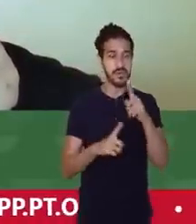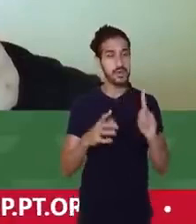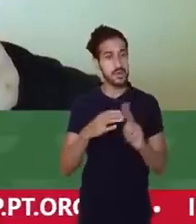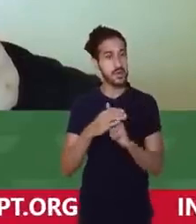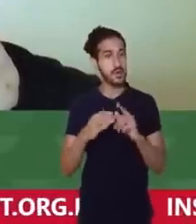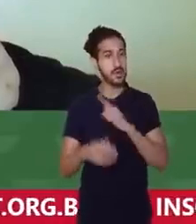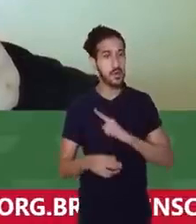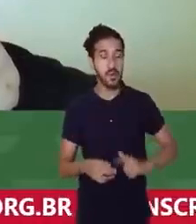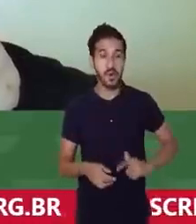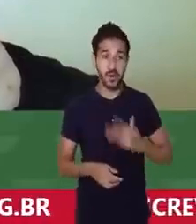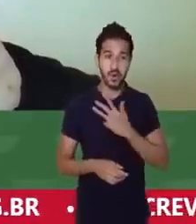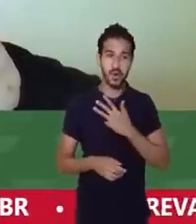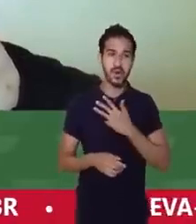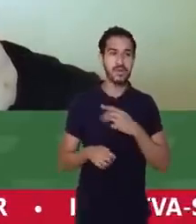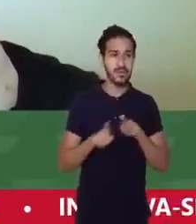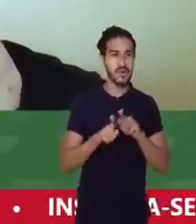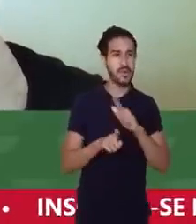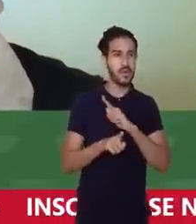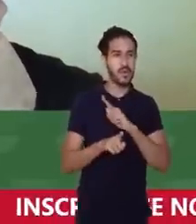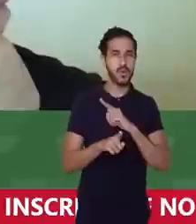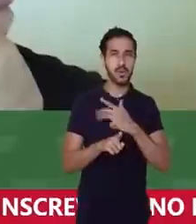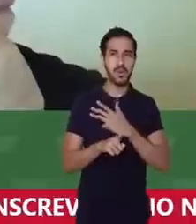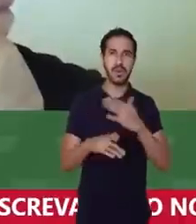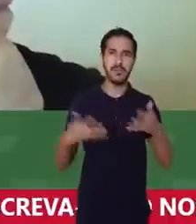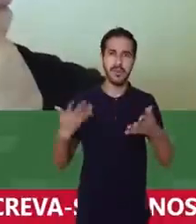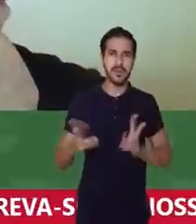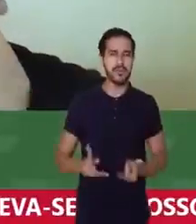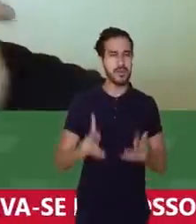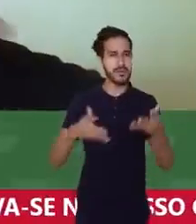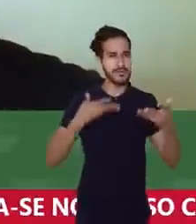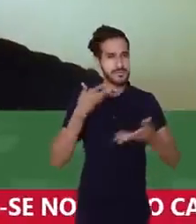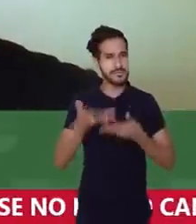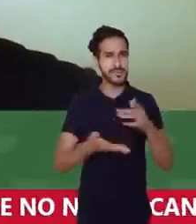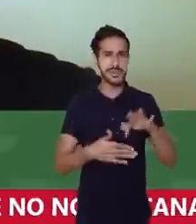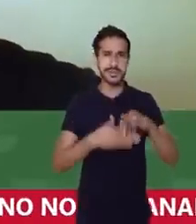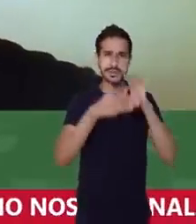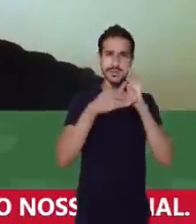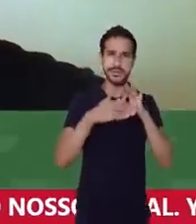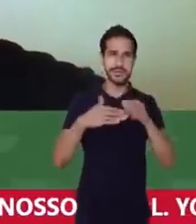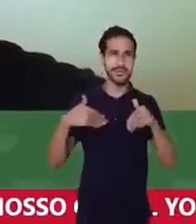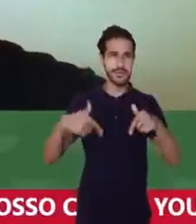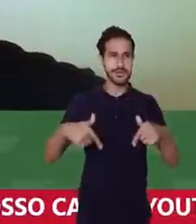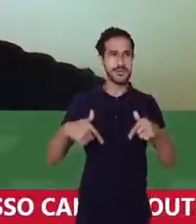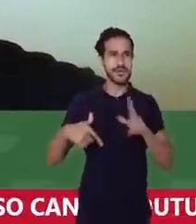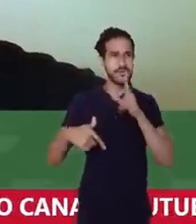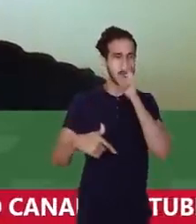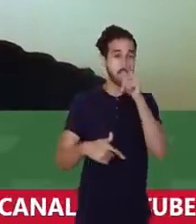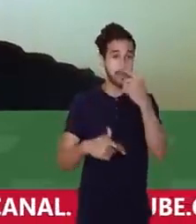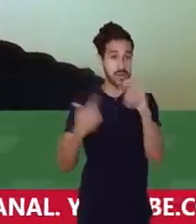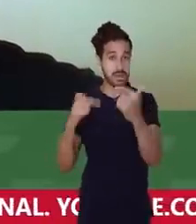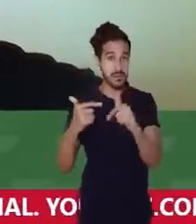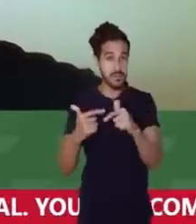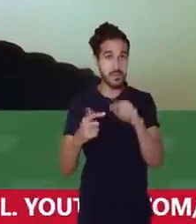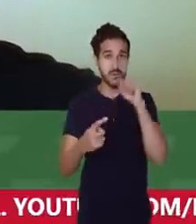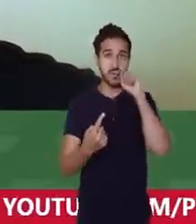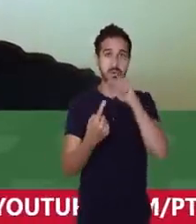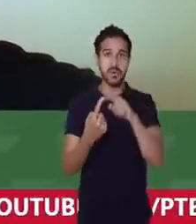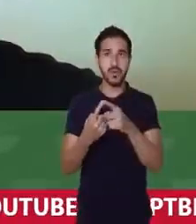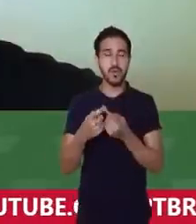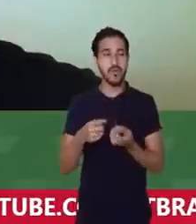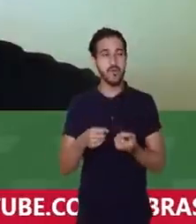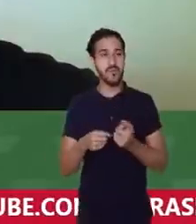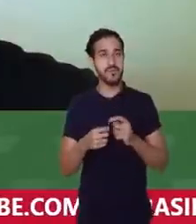governo do Lula, o Lula participou de todo o processo, você sempre foi uma liderança de linha de frente quando você trabalhou, que o reajuste